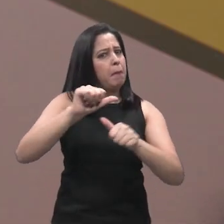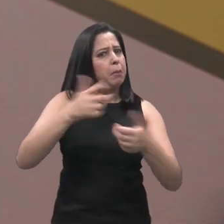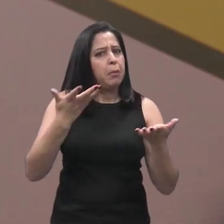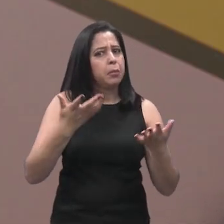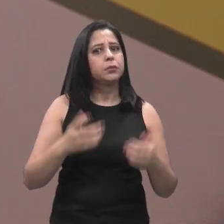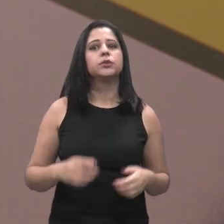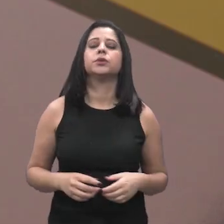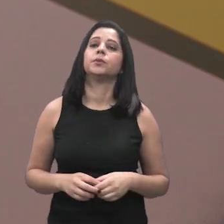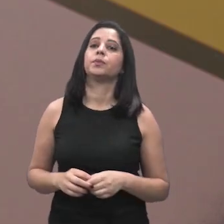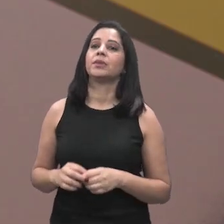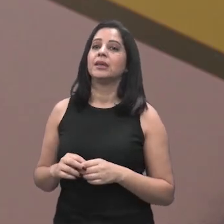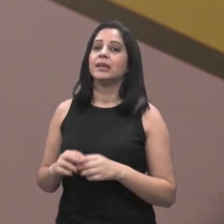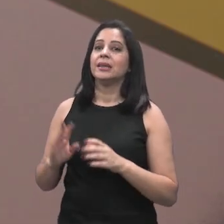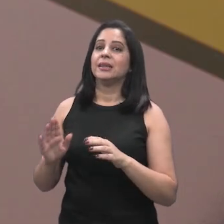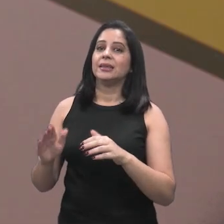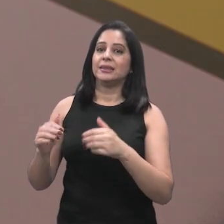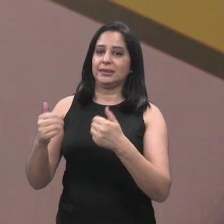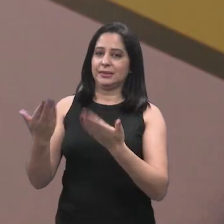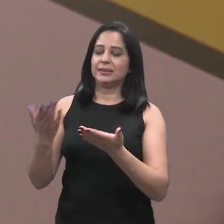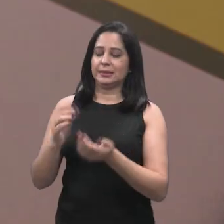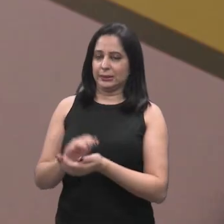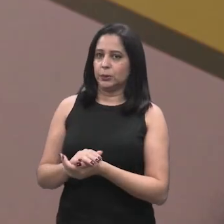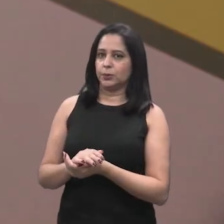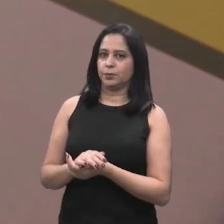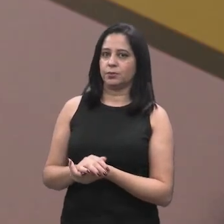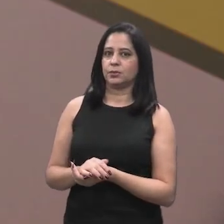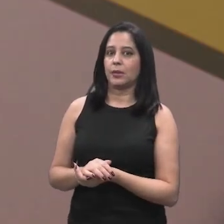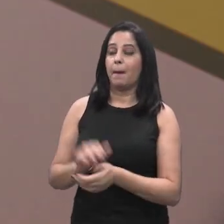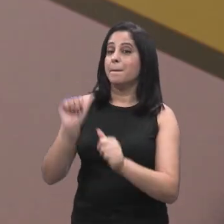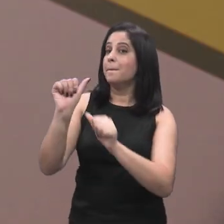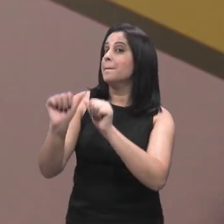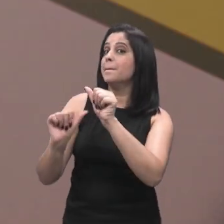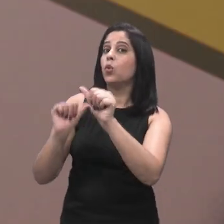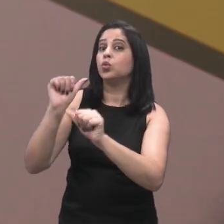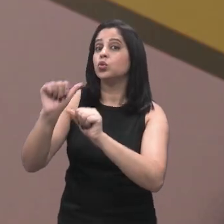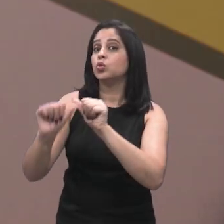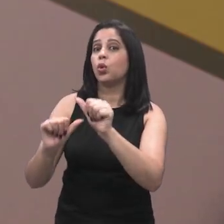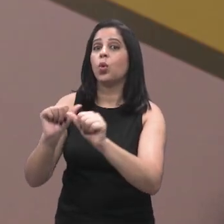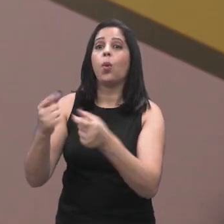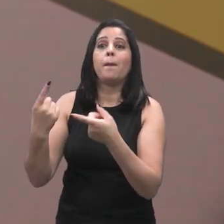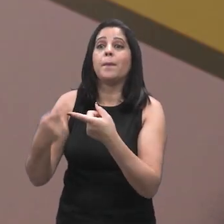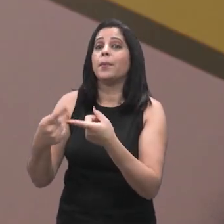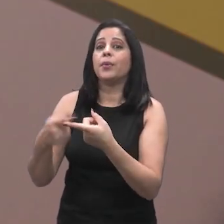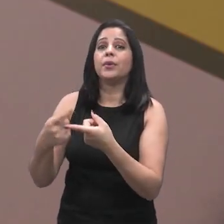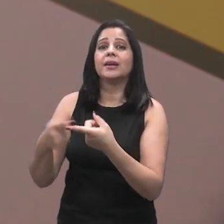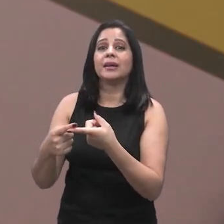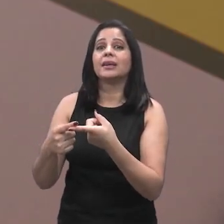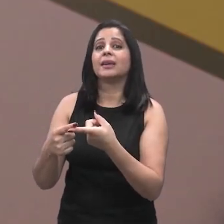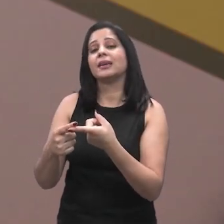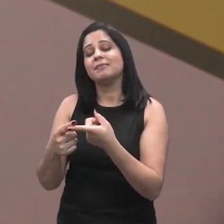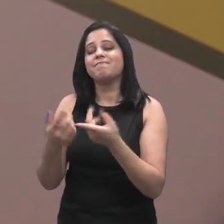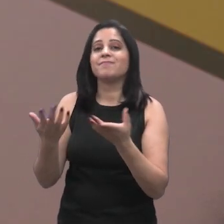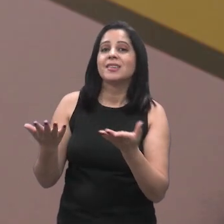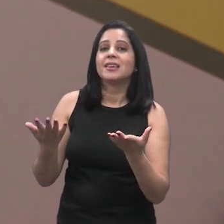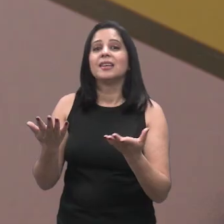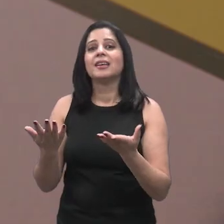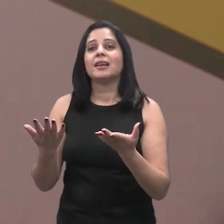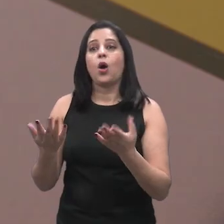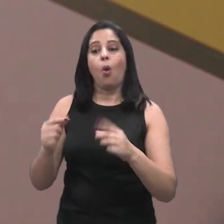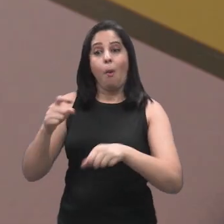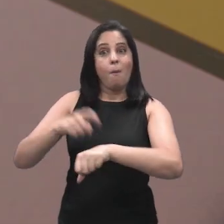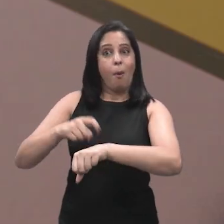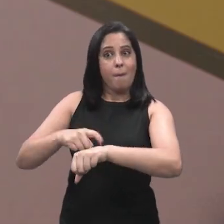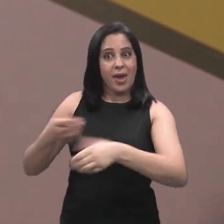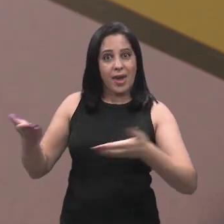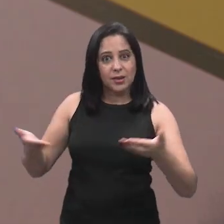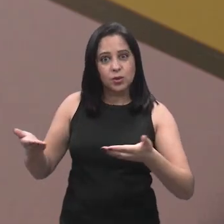conta desse momento que a gente está vivendo, dessa era de ultraprocessados, alimentação, sedentarismo. Para a gente ter uma